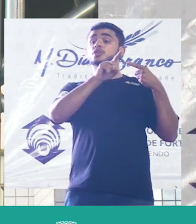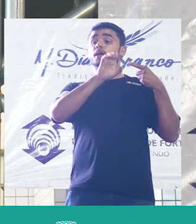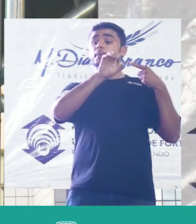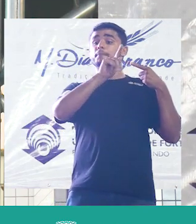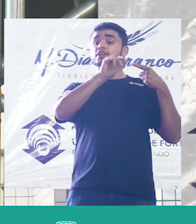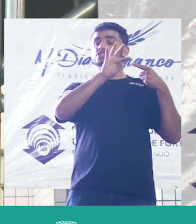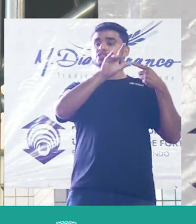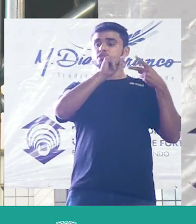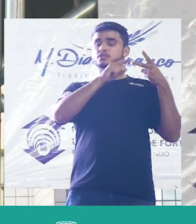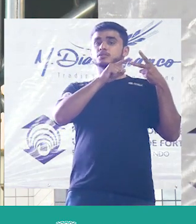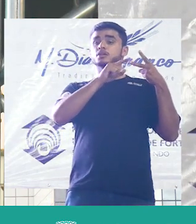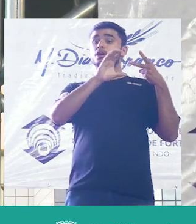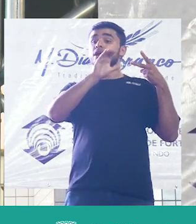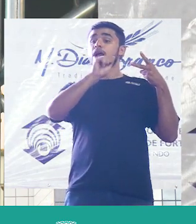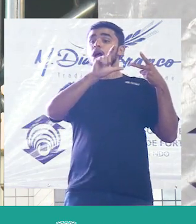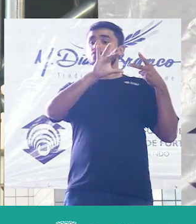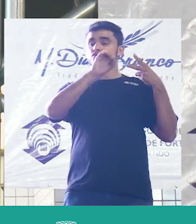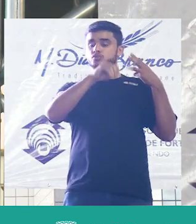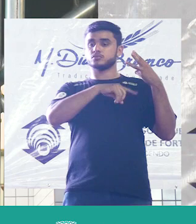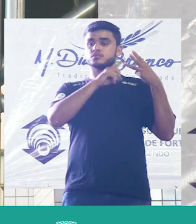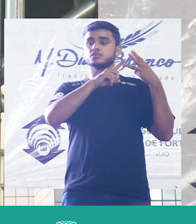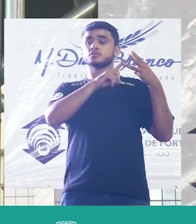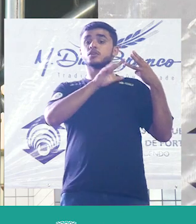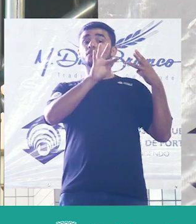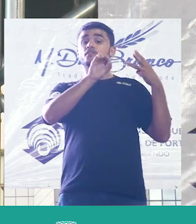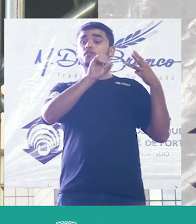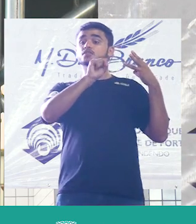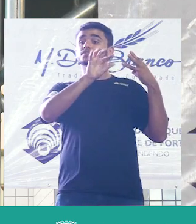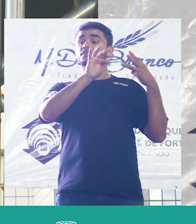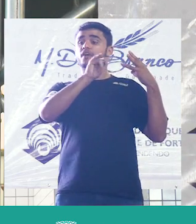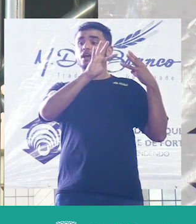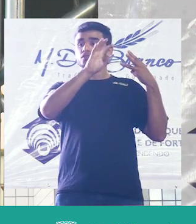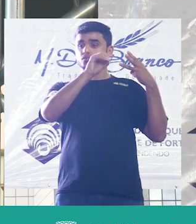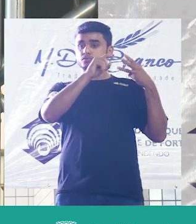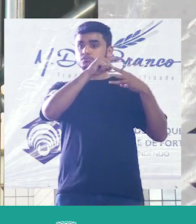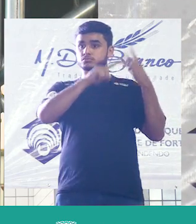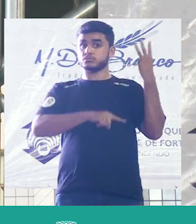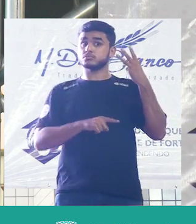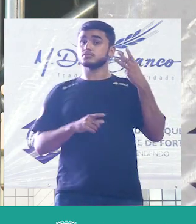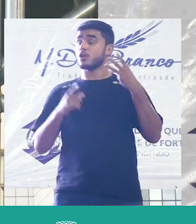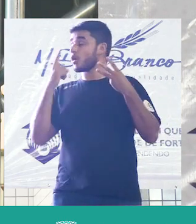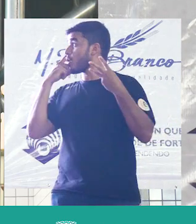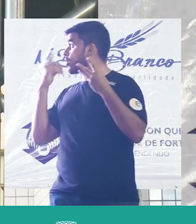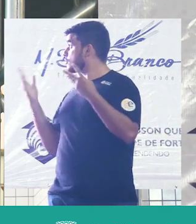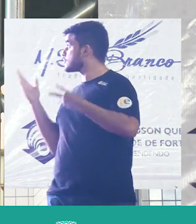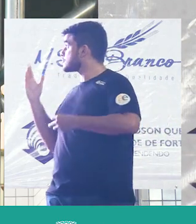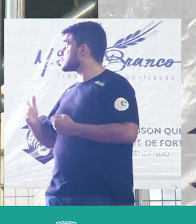hidrogênio fosfato. Identificou os envolvidos, vê a proporção entre eles. A proporção entre eles